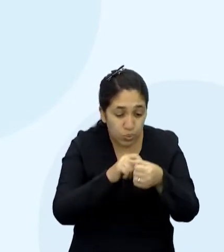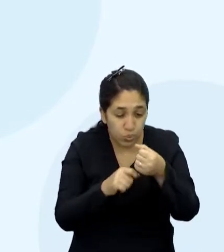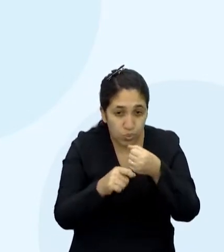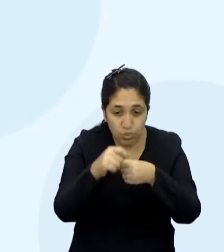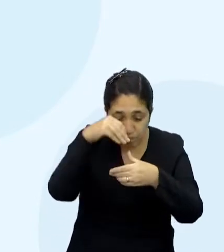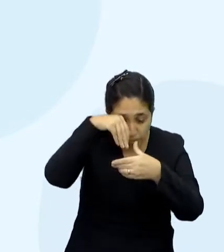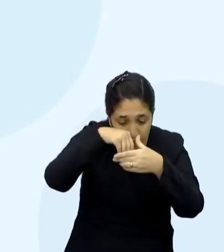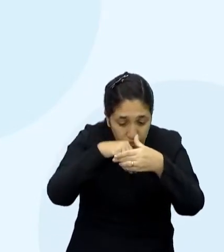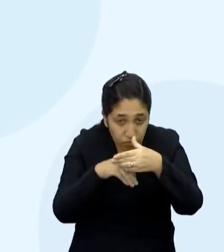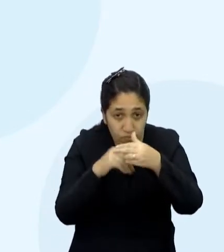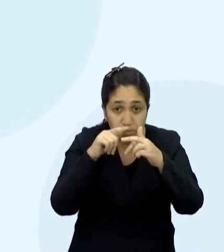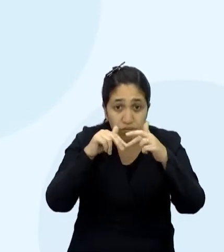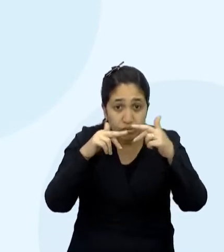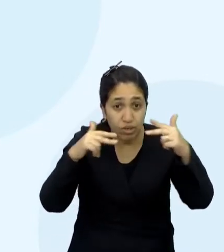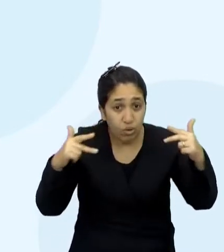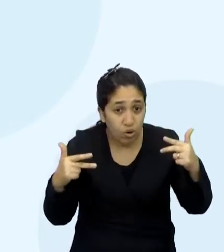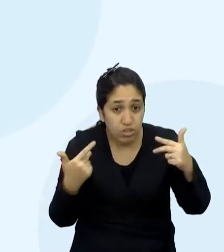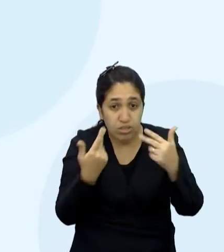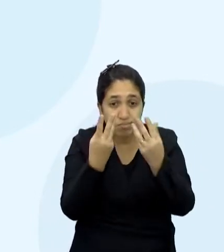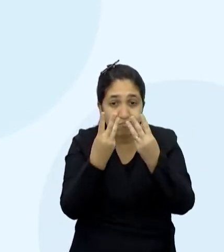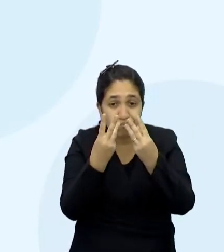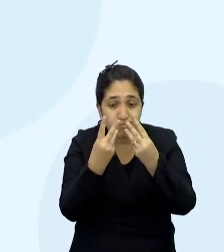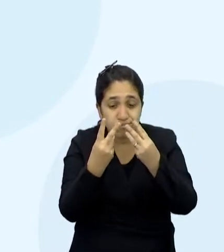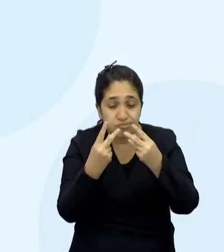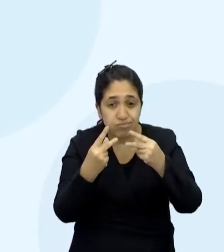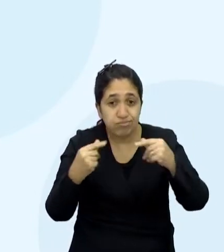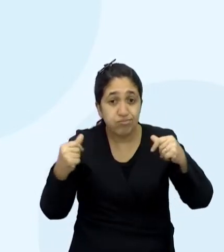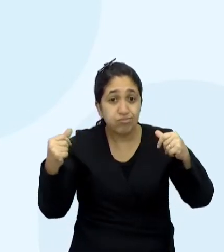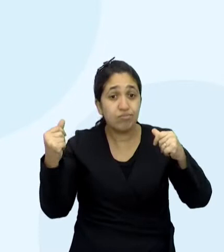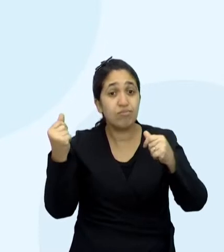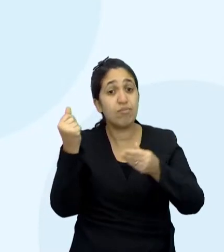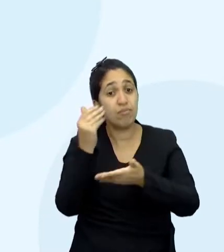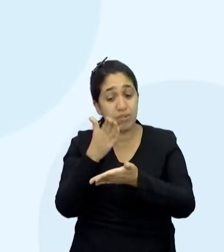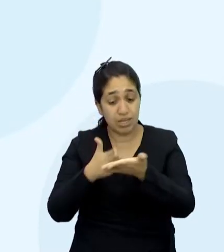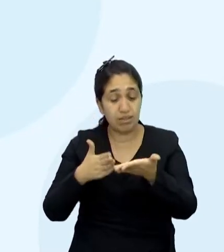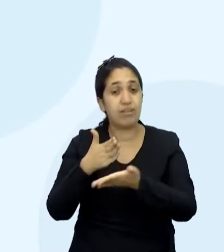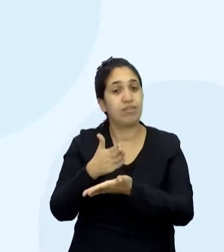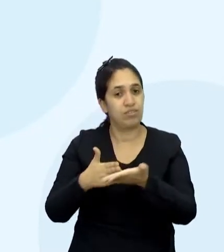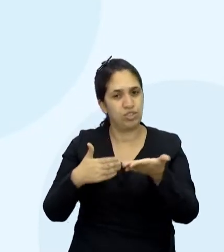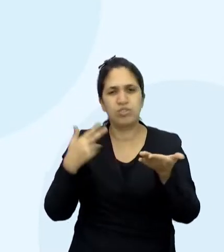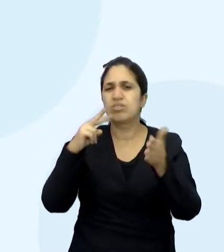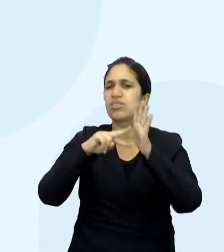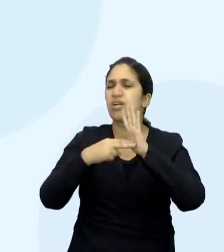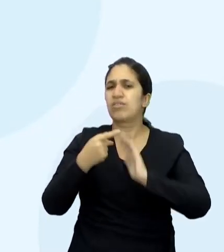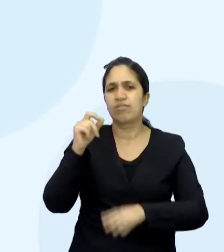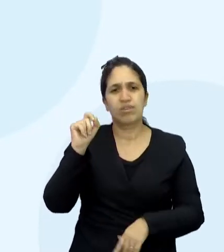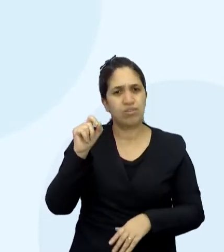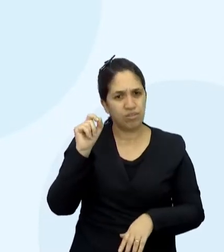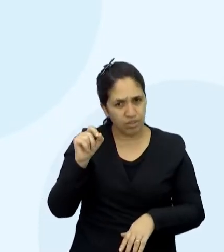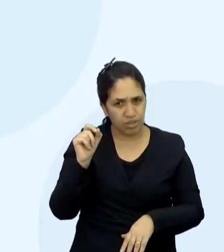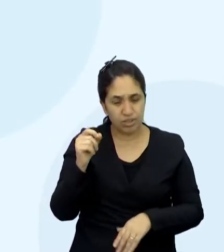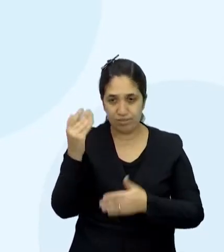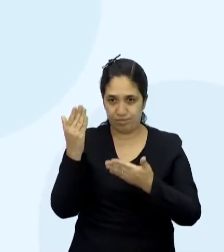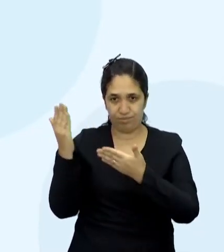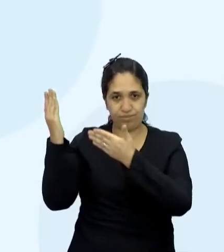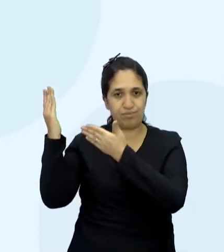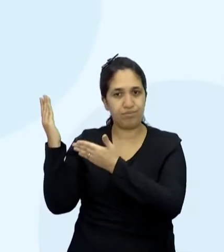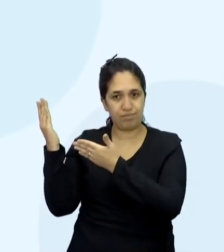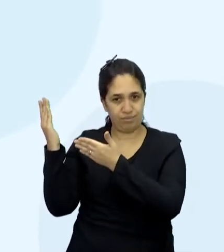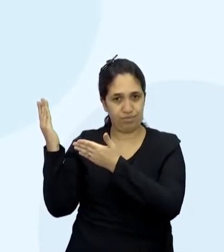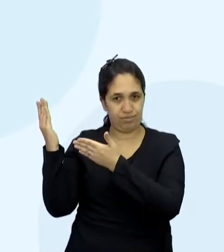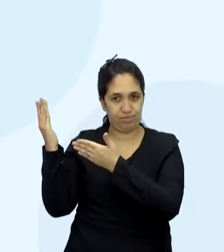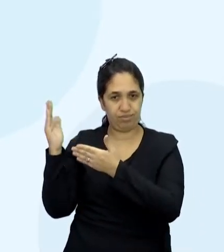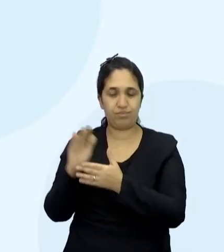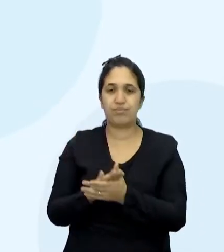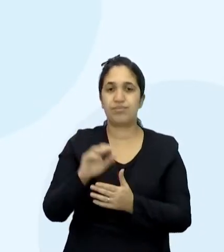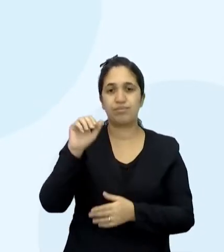de elementos radioativos se desintegrem pela metade. O que significa isso? Ó, desenhando aqui na luz. Os átomos,